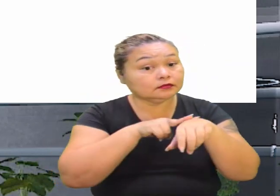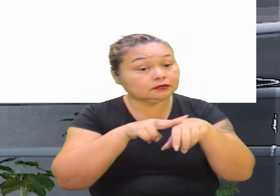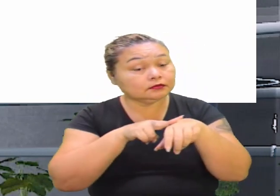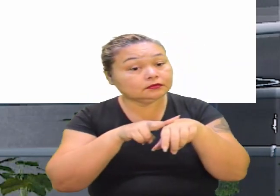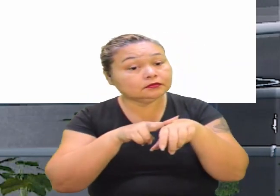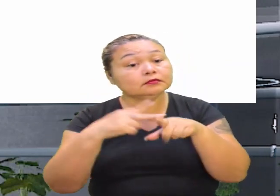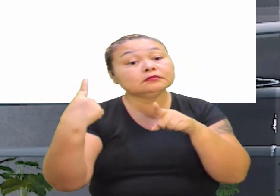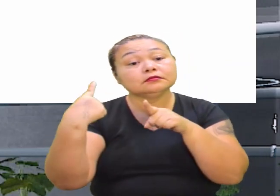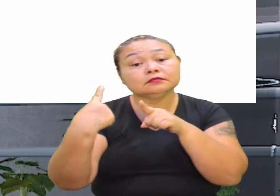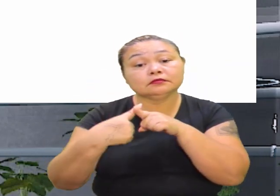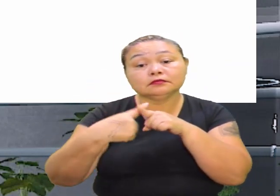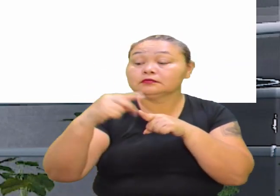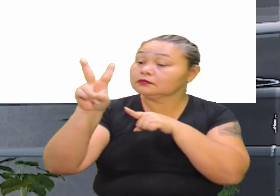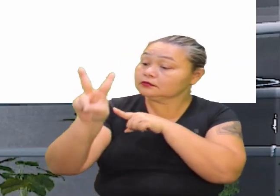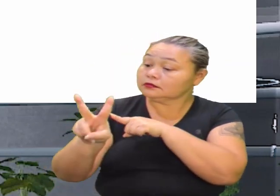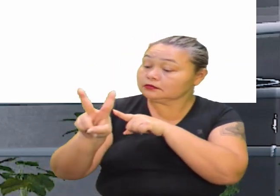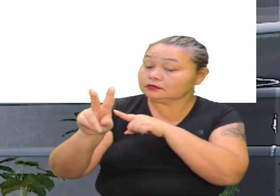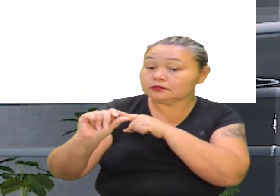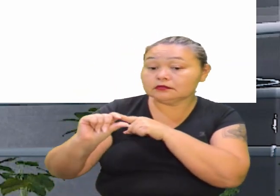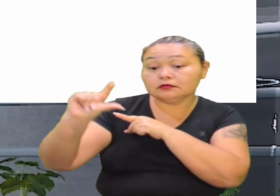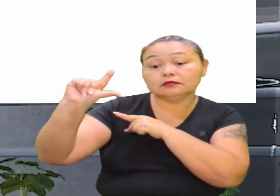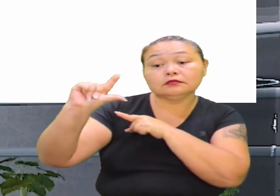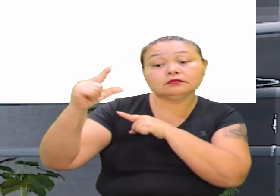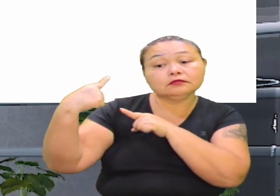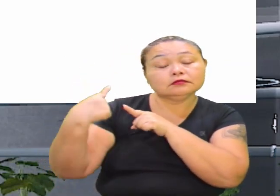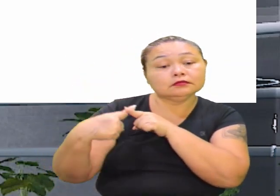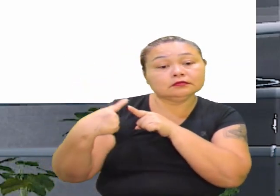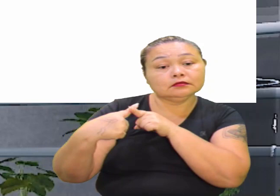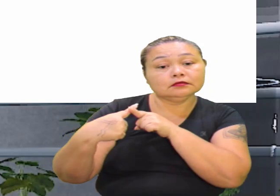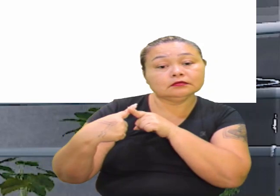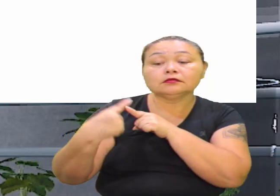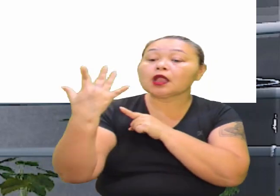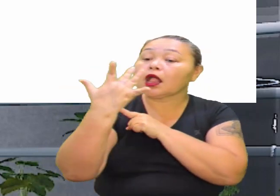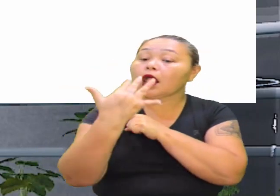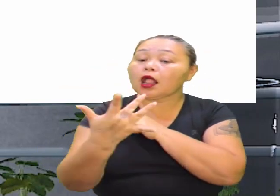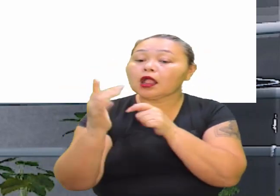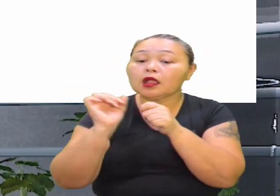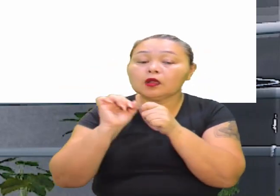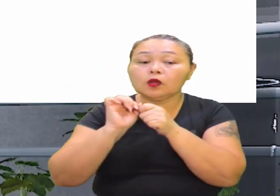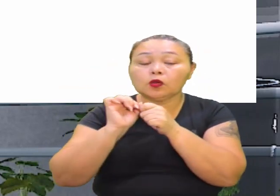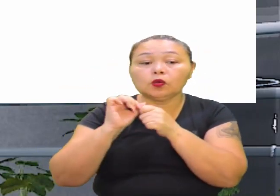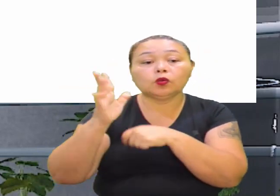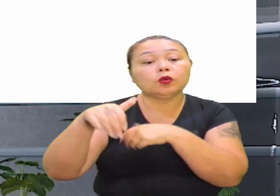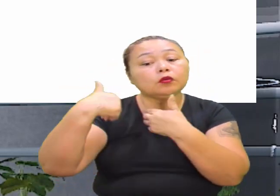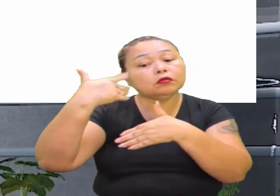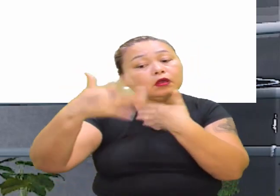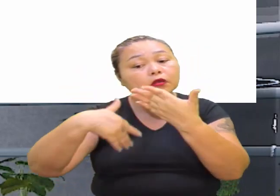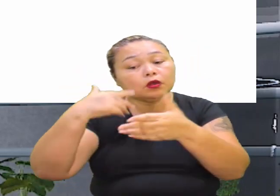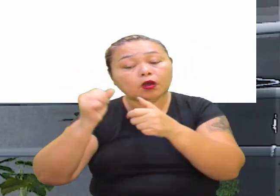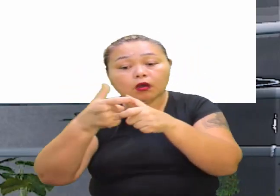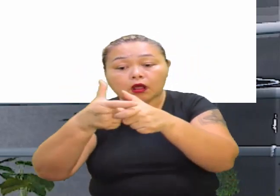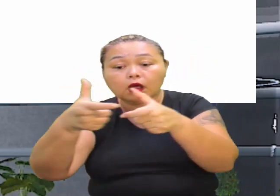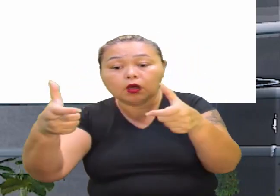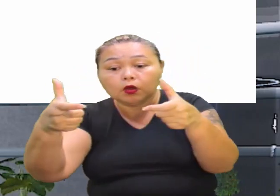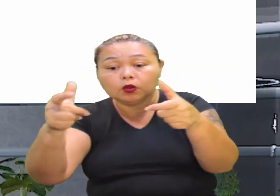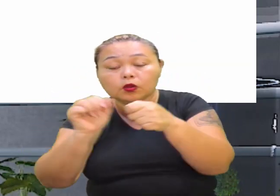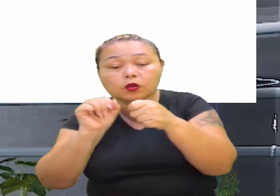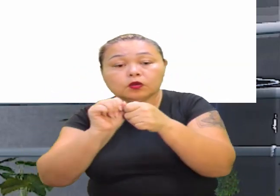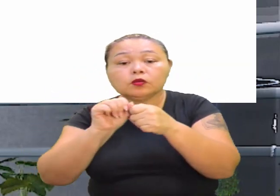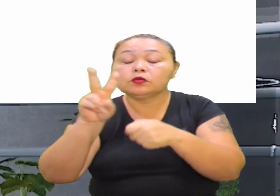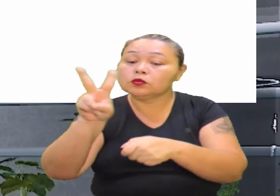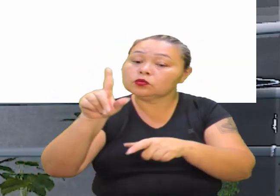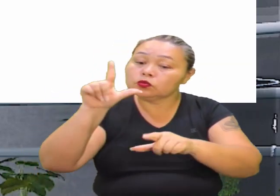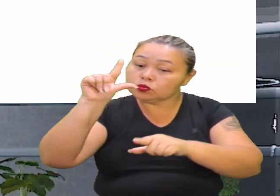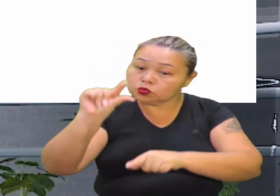que o V está maiúsculo? Porque a cor amarela se expressa em maior proporção. Por que o V